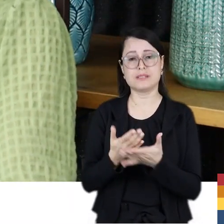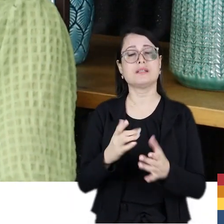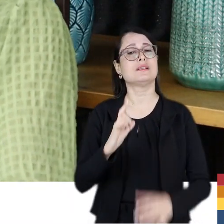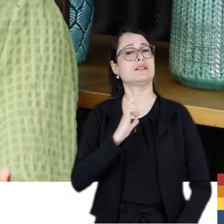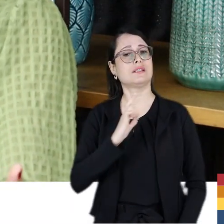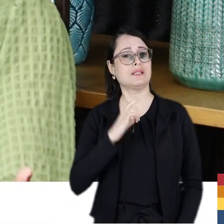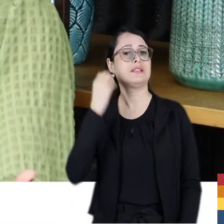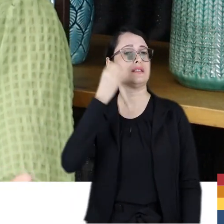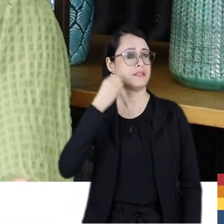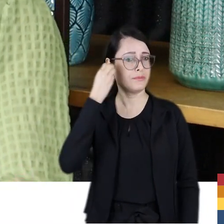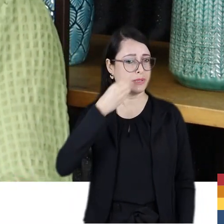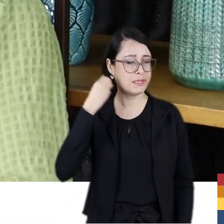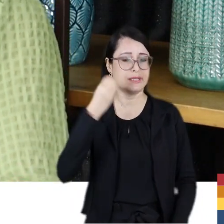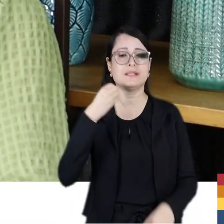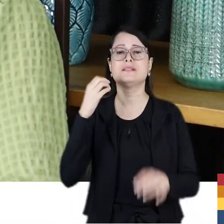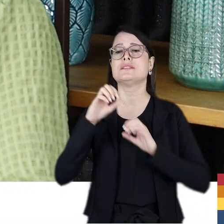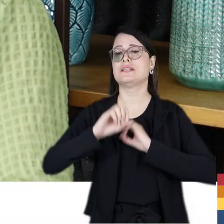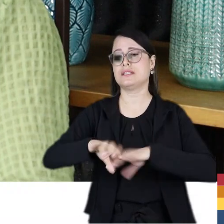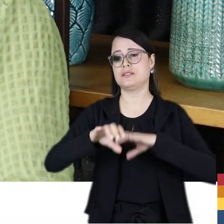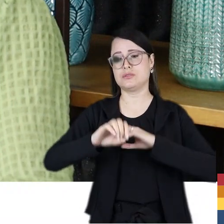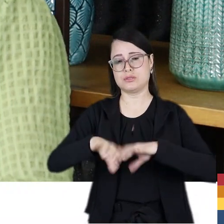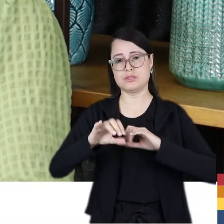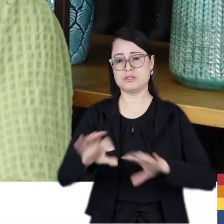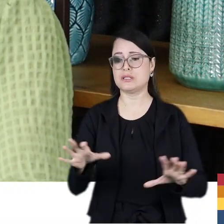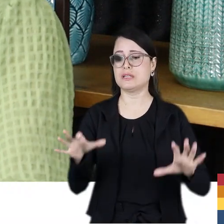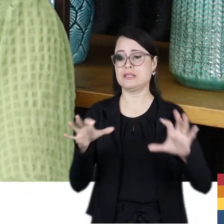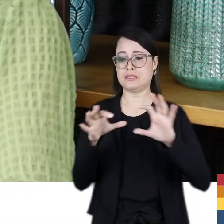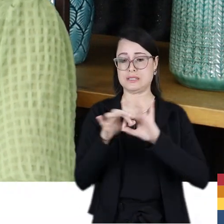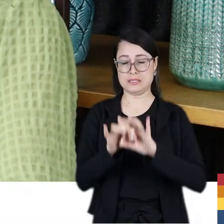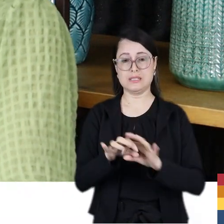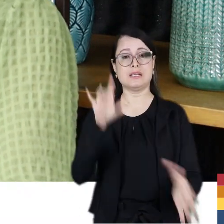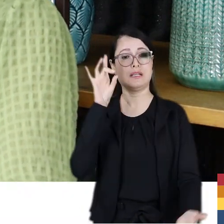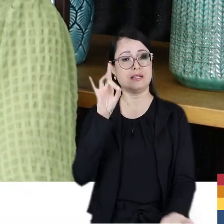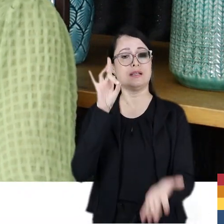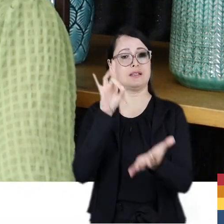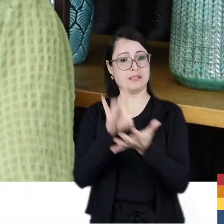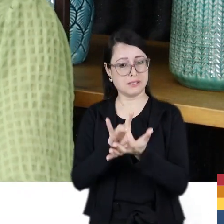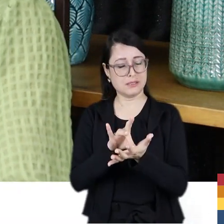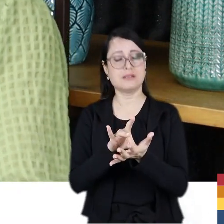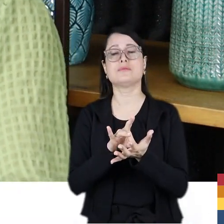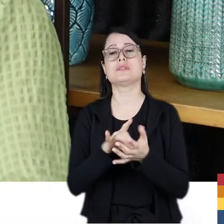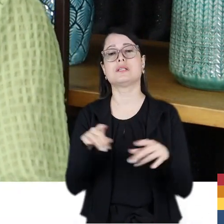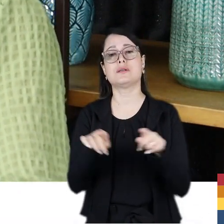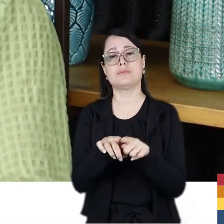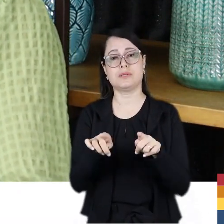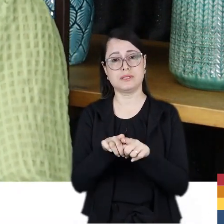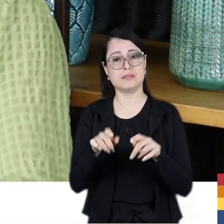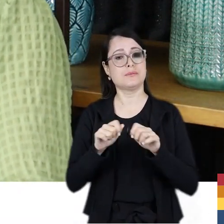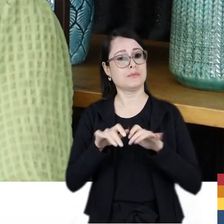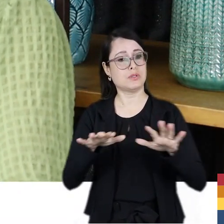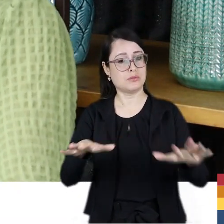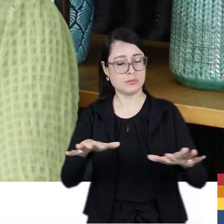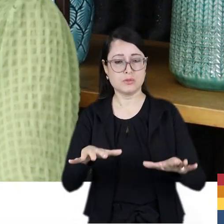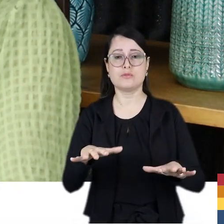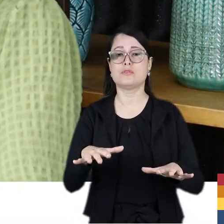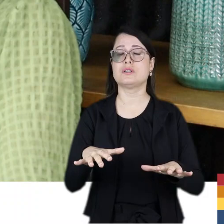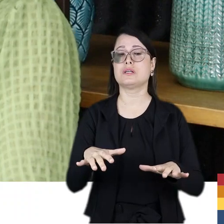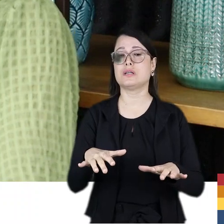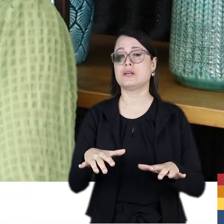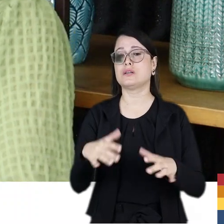educativas conectadas à realidade e que também promovam, né? A sua formação pessoal,